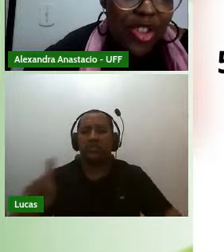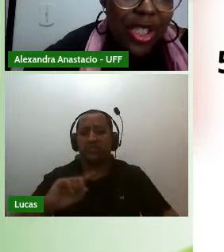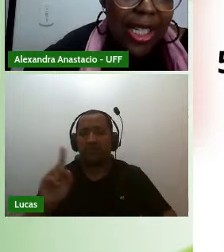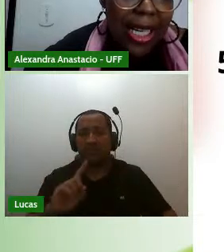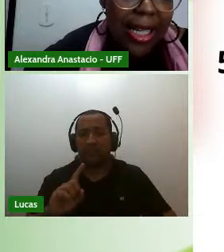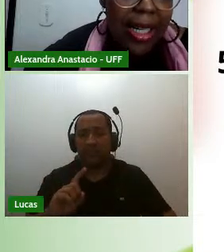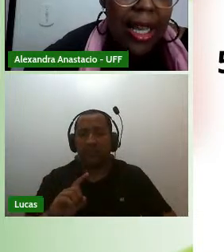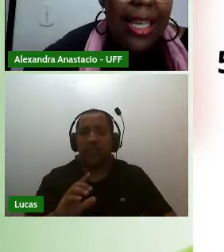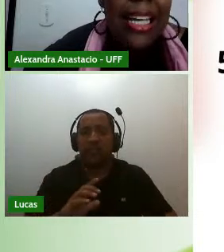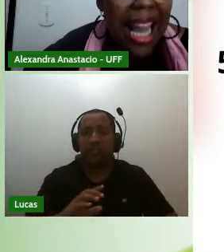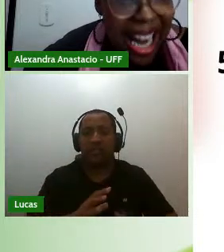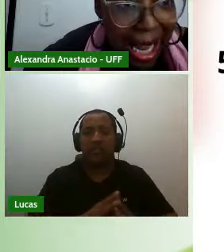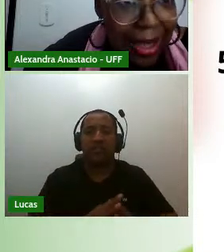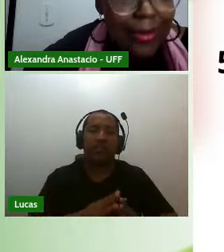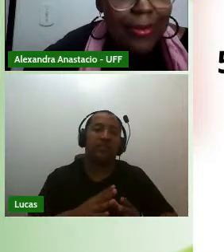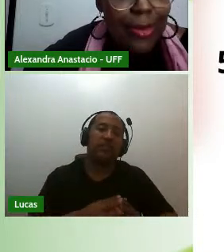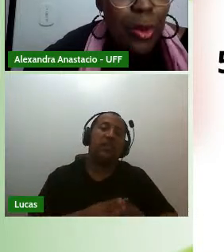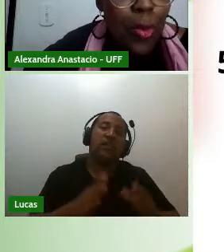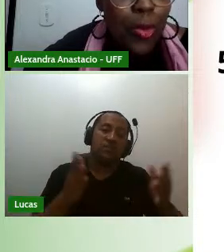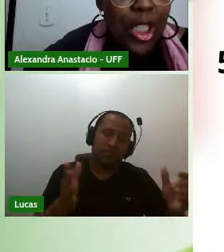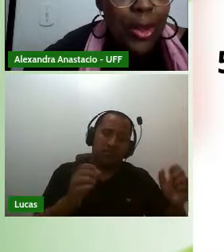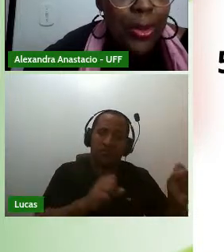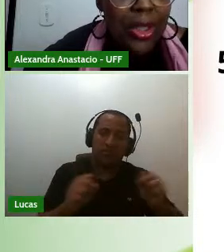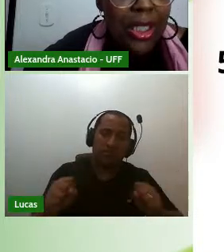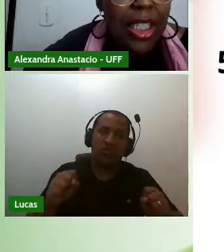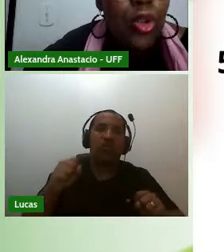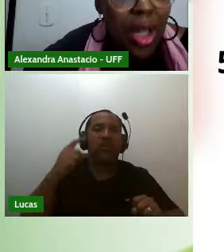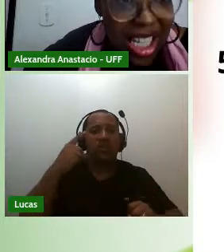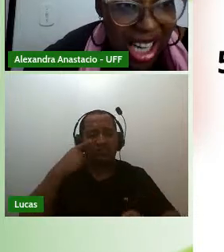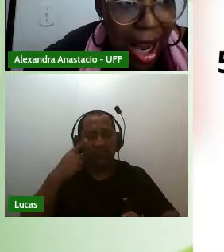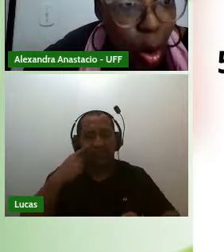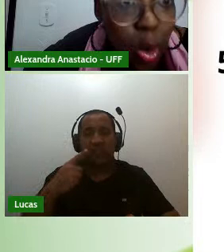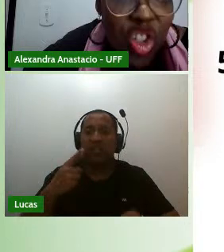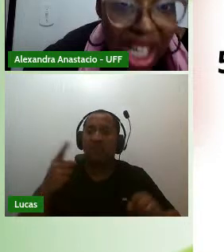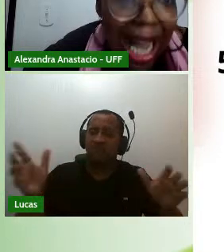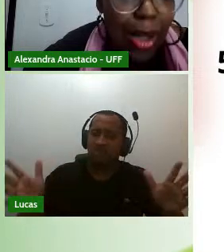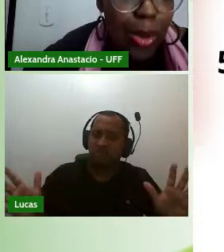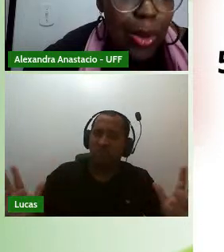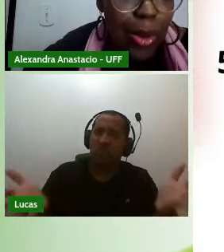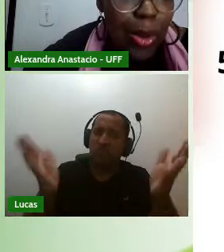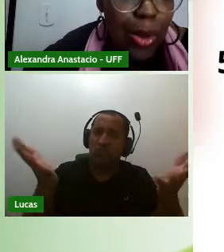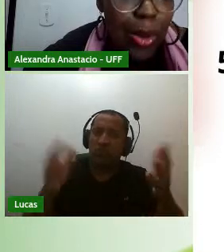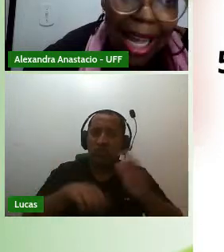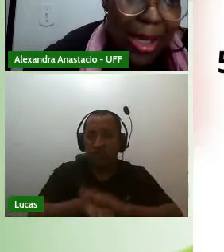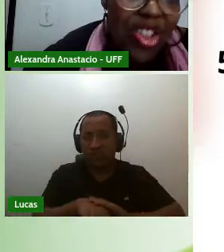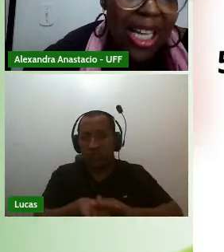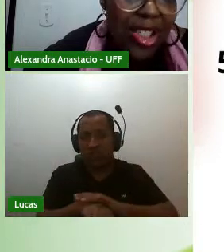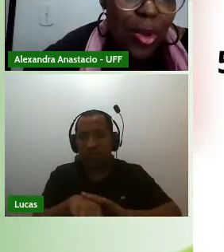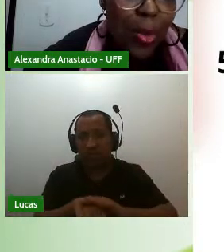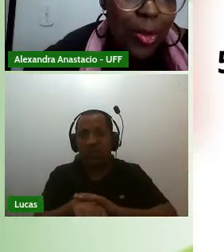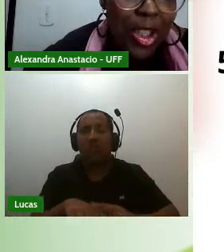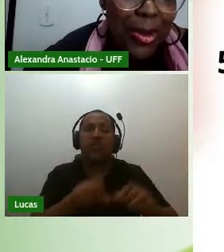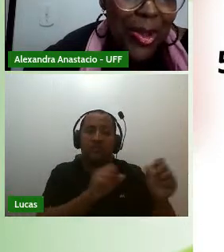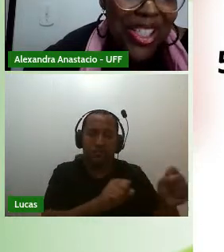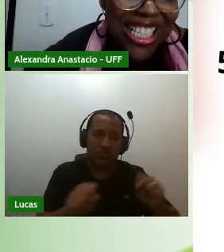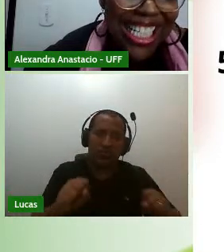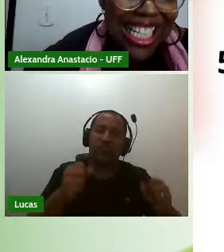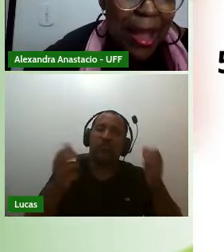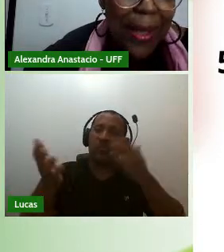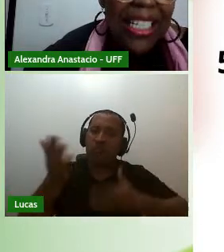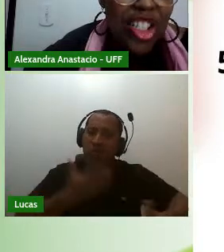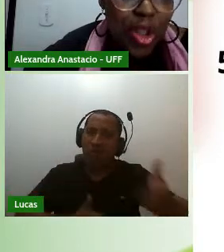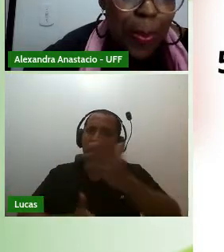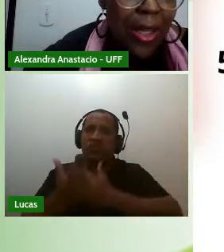para a empatia, né? É encarar o conflito, encorajar o diálogo e tentar mediar esses conflitos,